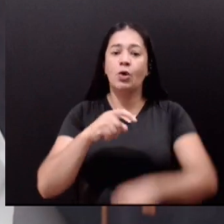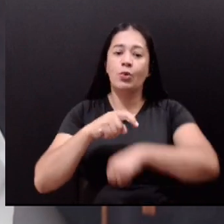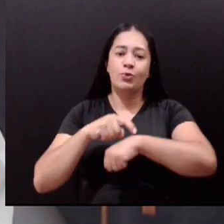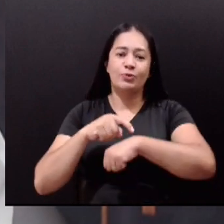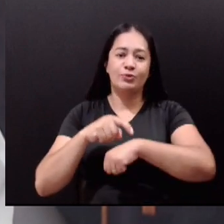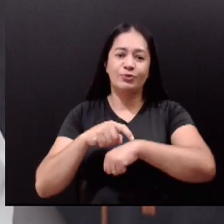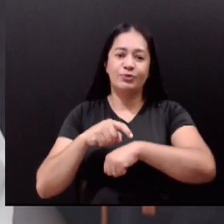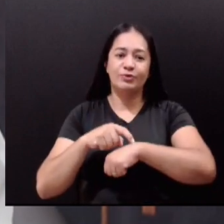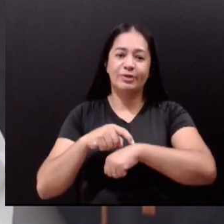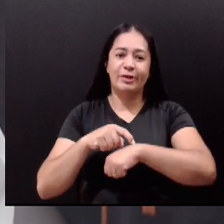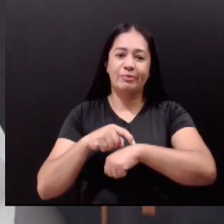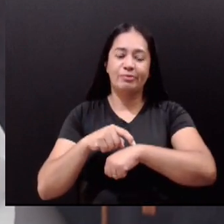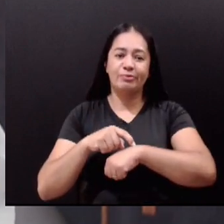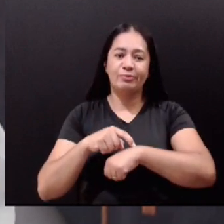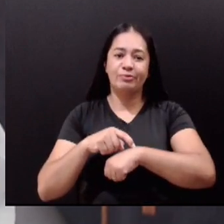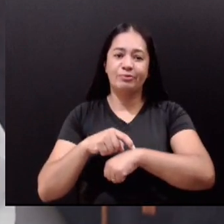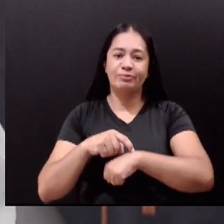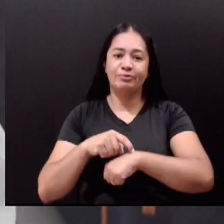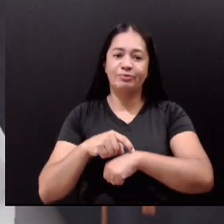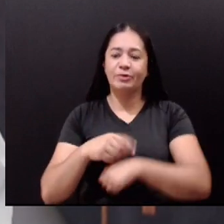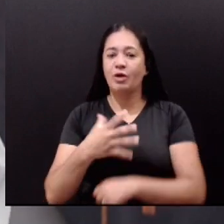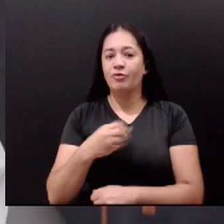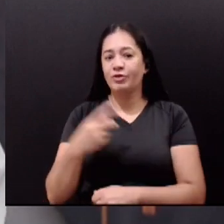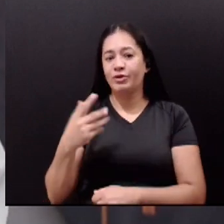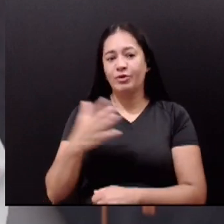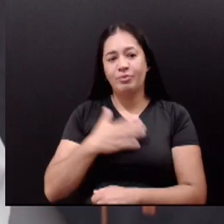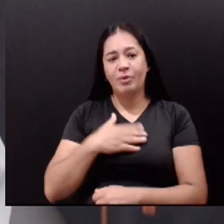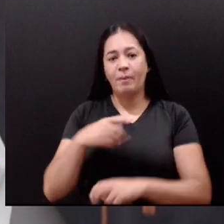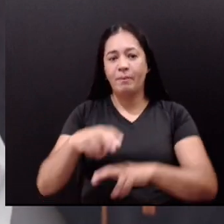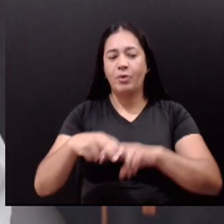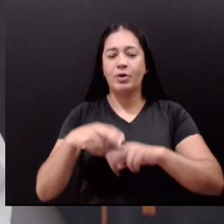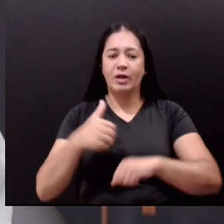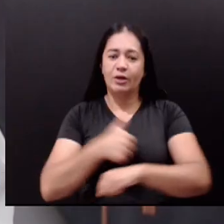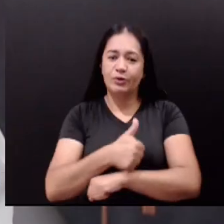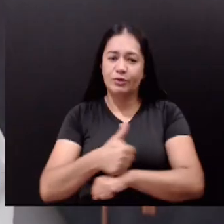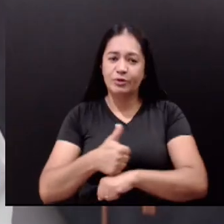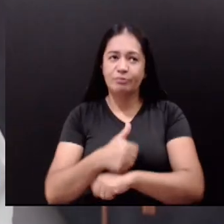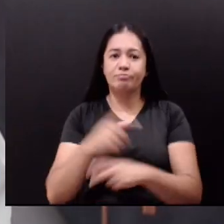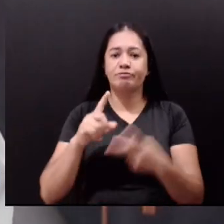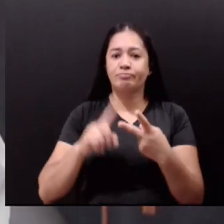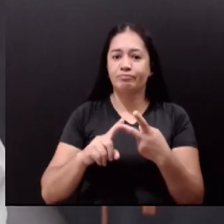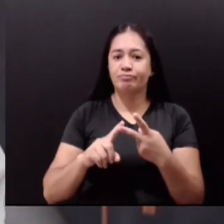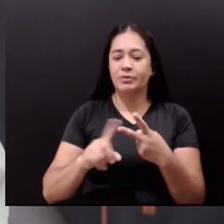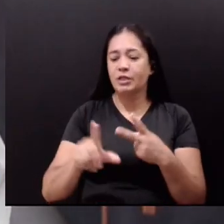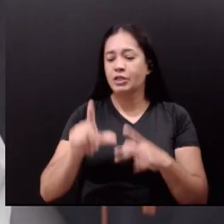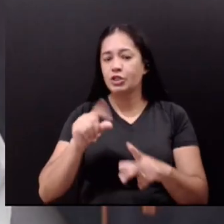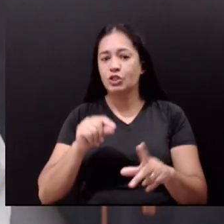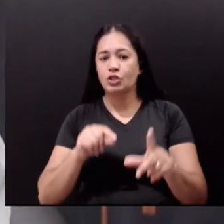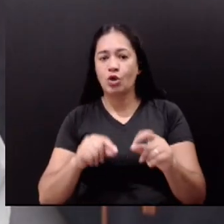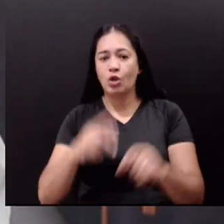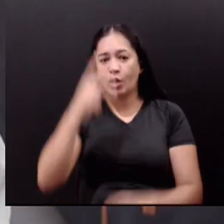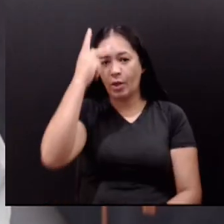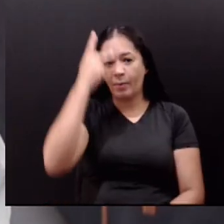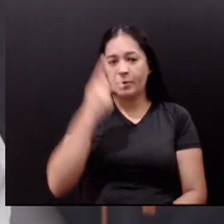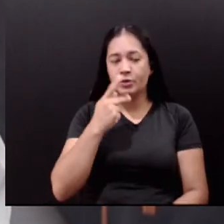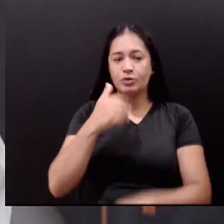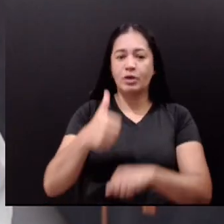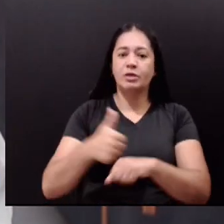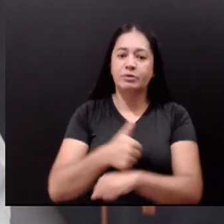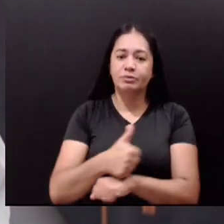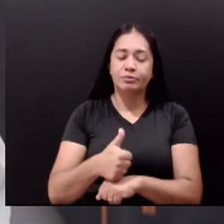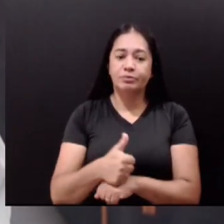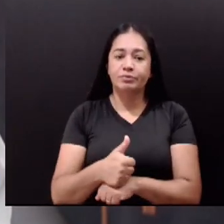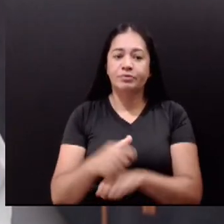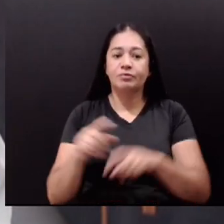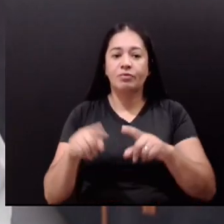eu gostaria ao meu filho, por conta da minha profissão, das minhas escolhas pessoais, profissionais, mas é o novo